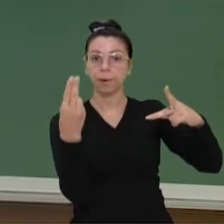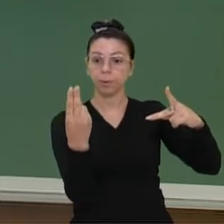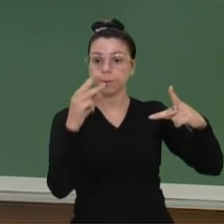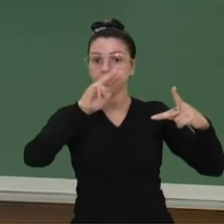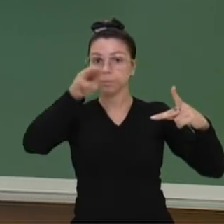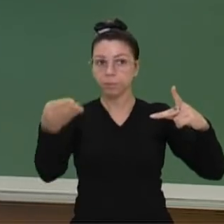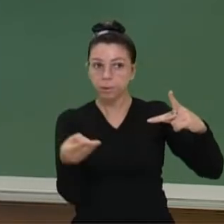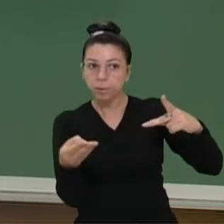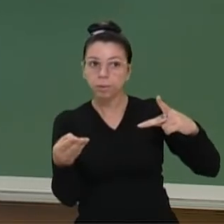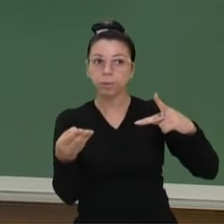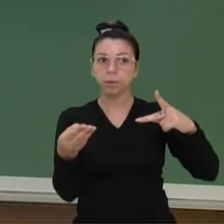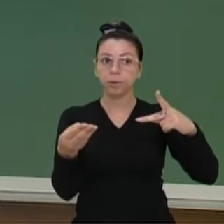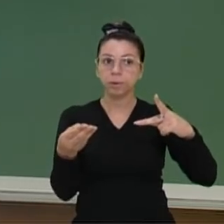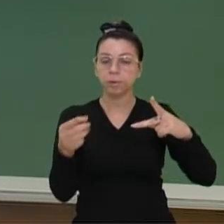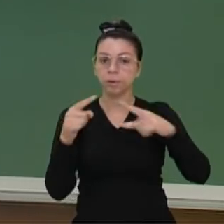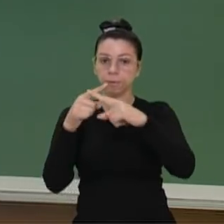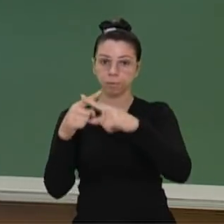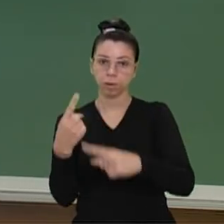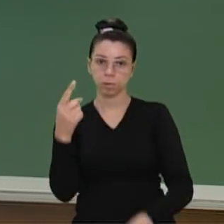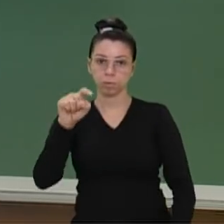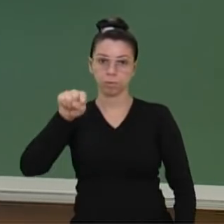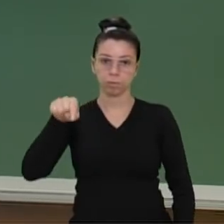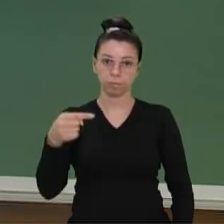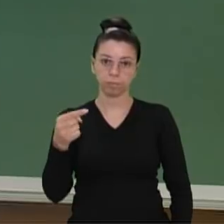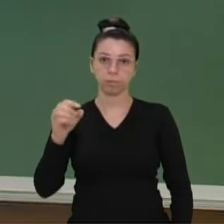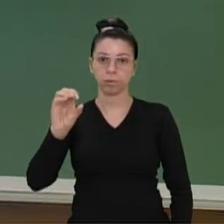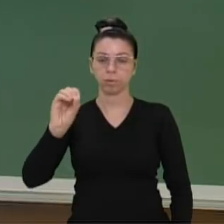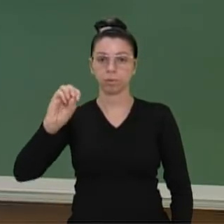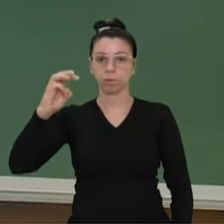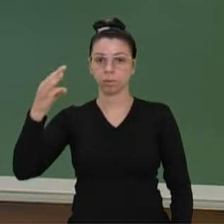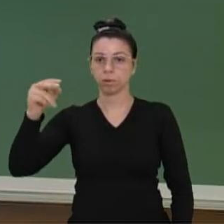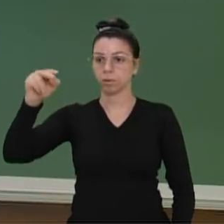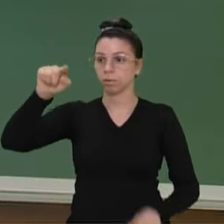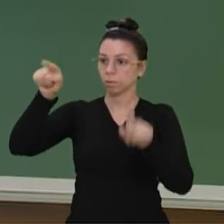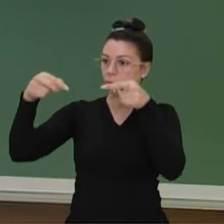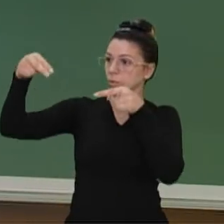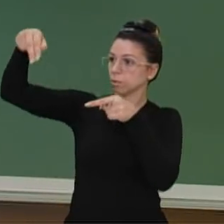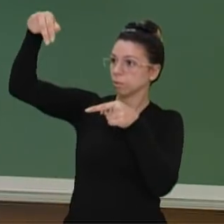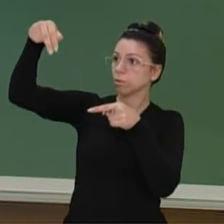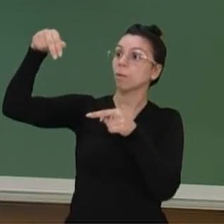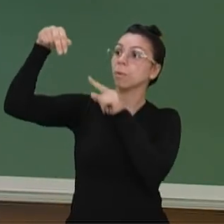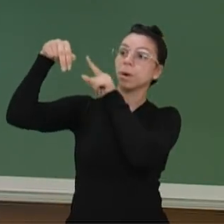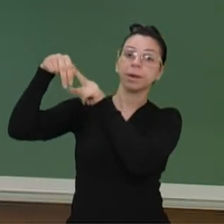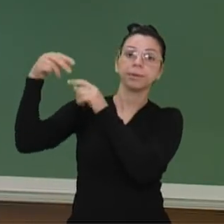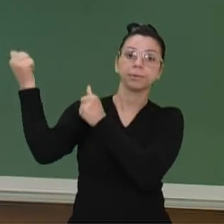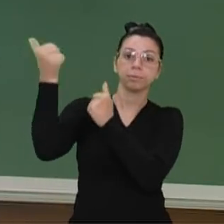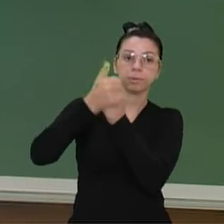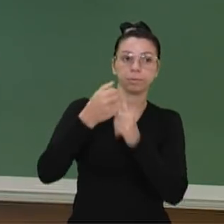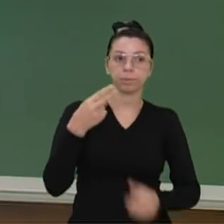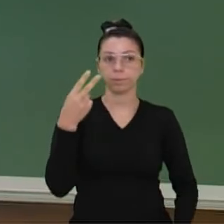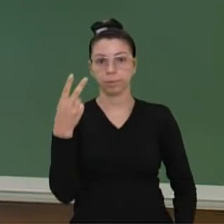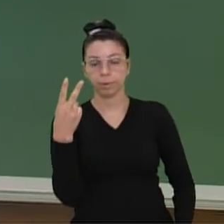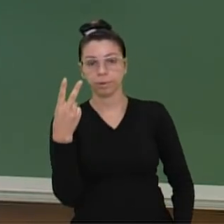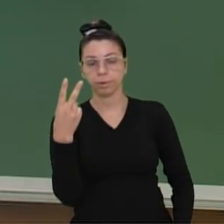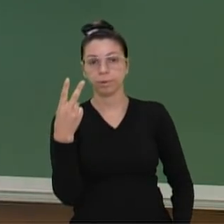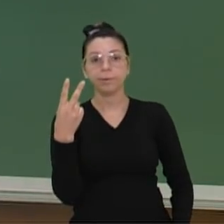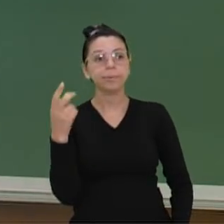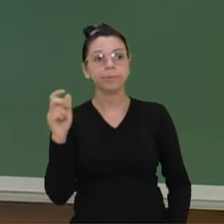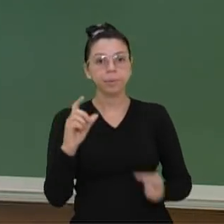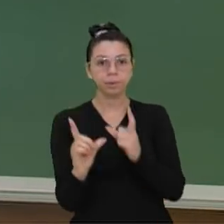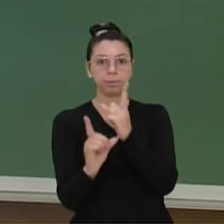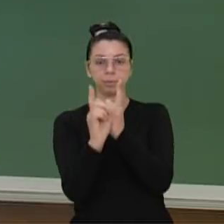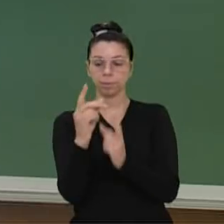1,03 elevado a N e substituir o N por 2 e calcular o P.